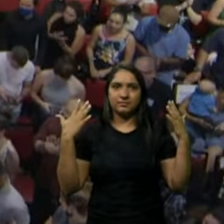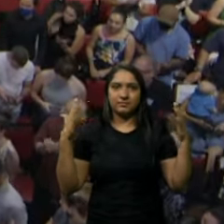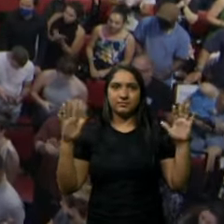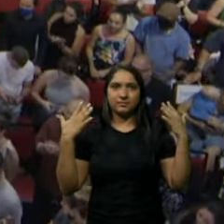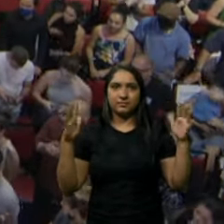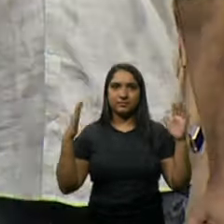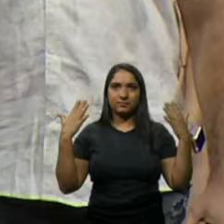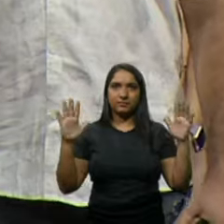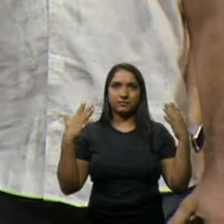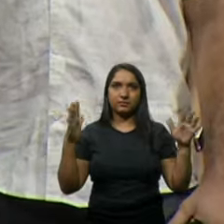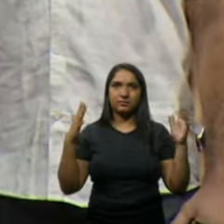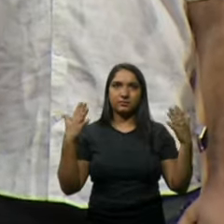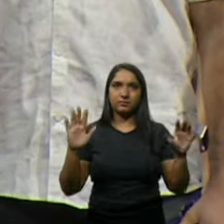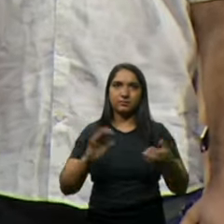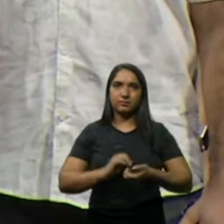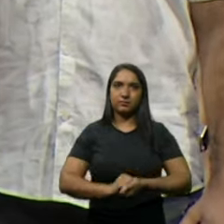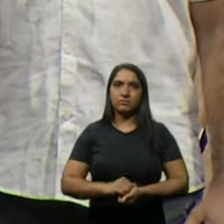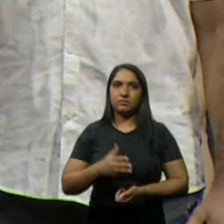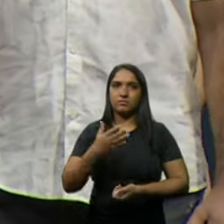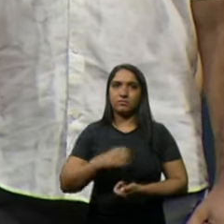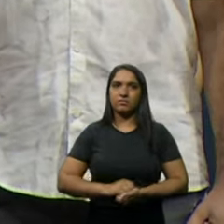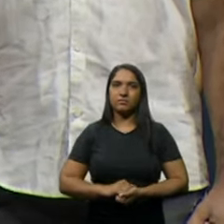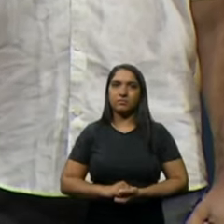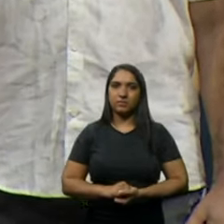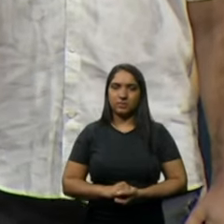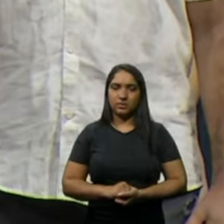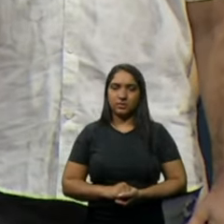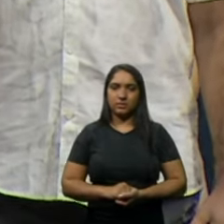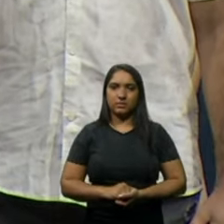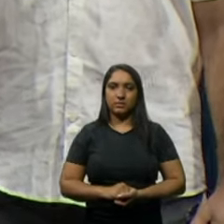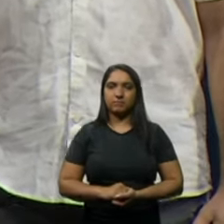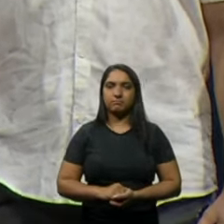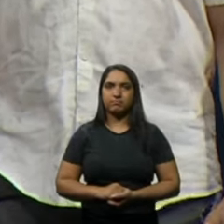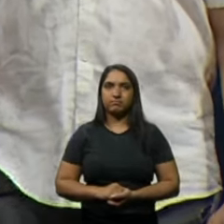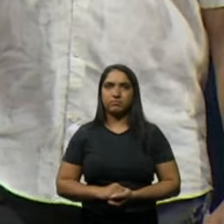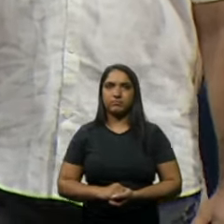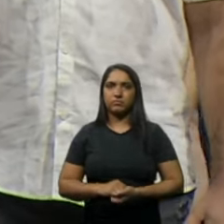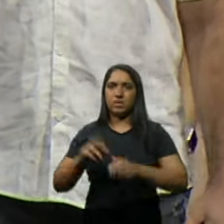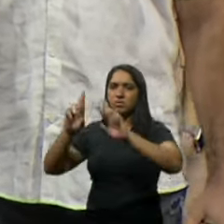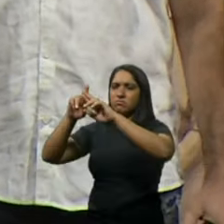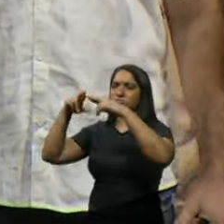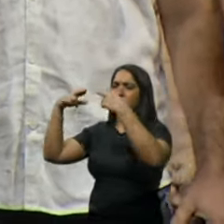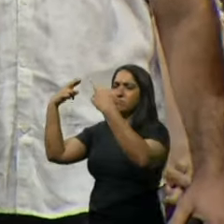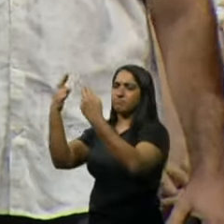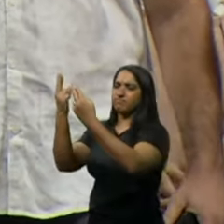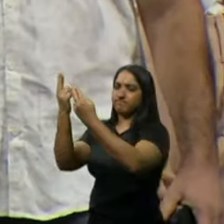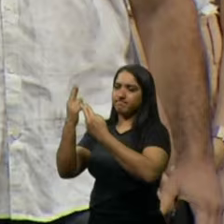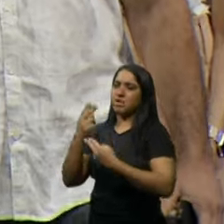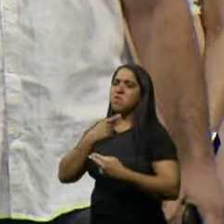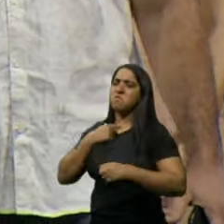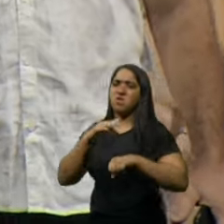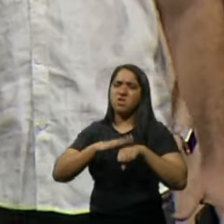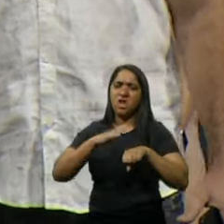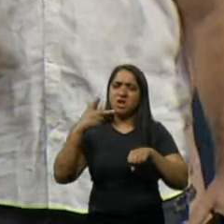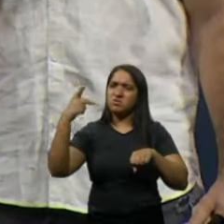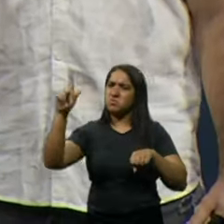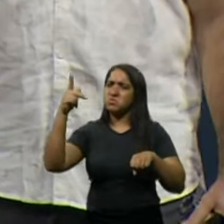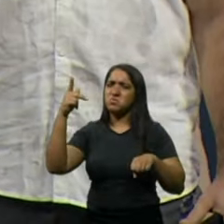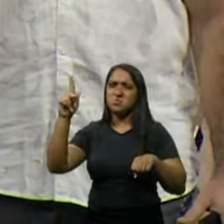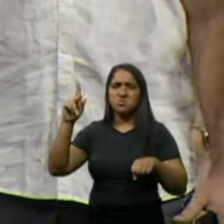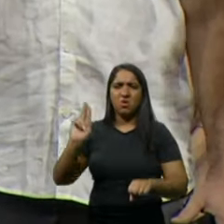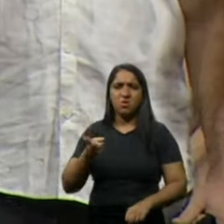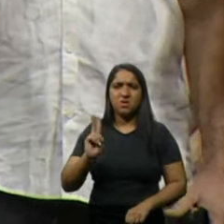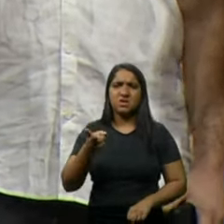o padre nosso truques Tainá e tchello e a Santificação do nome vingar não ele tô reino esse a Fato a tua volontà